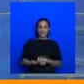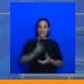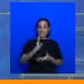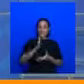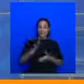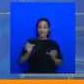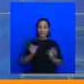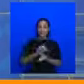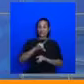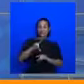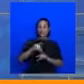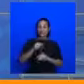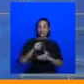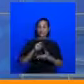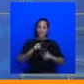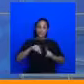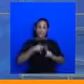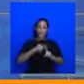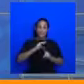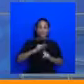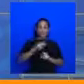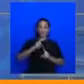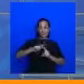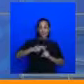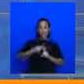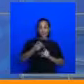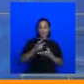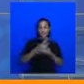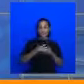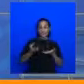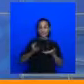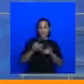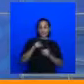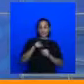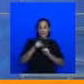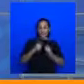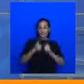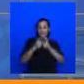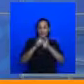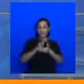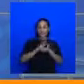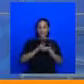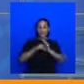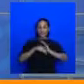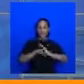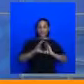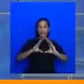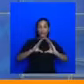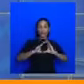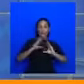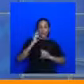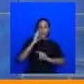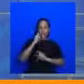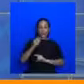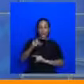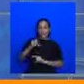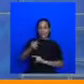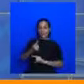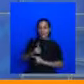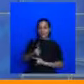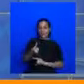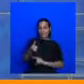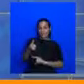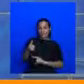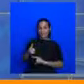Já foram realizados os sorteios da mais milionária, da dupla cena, da Quina. Agora você conferindo o Lotomania. Bola rosa,